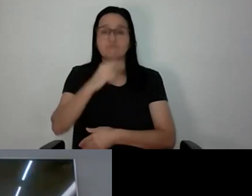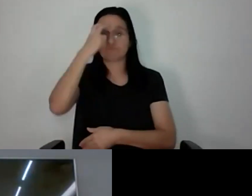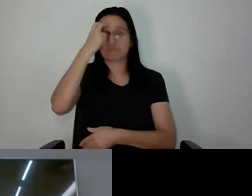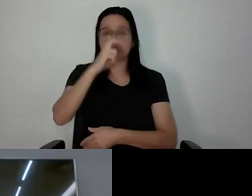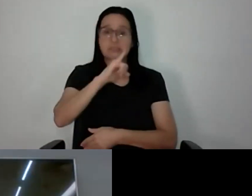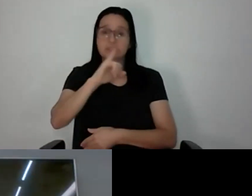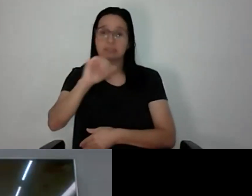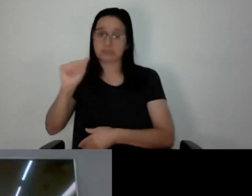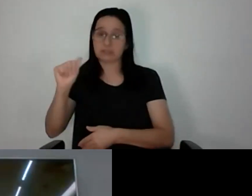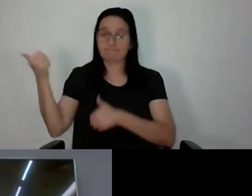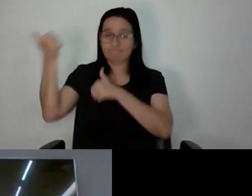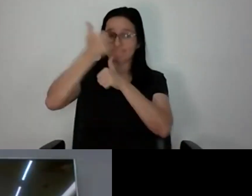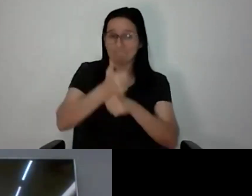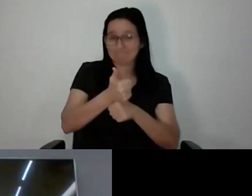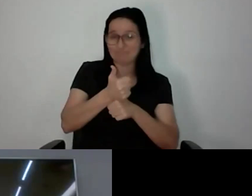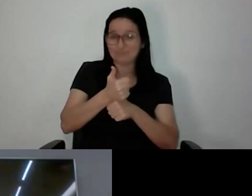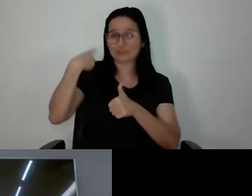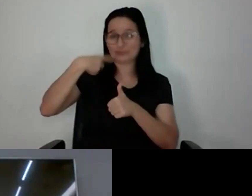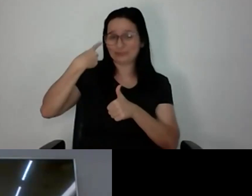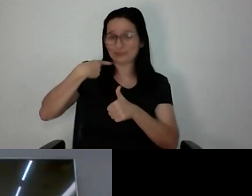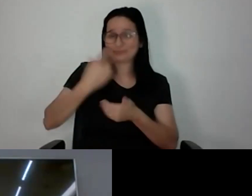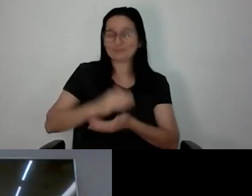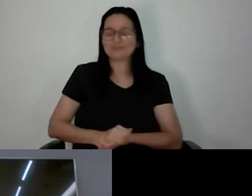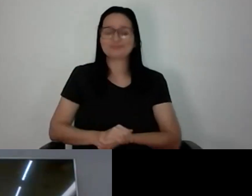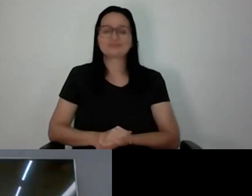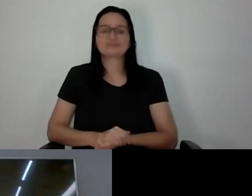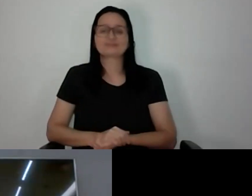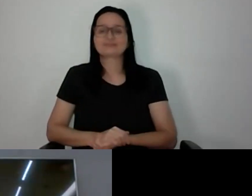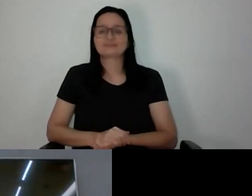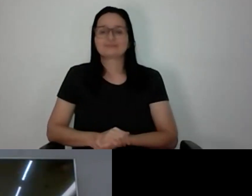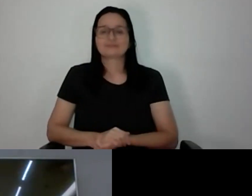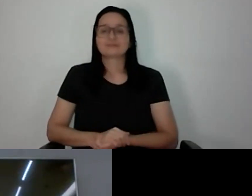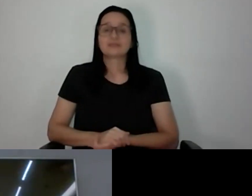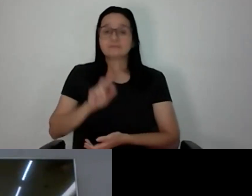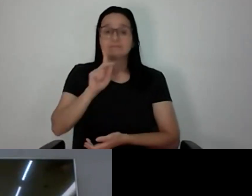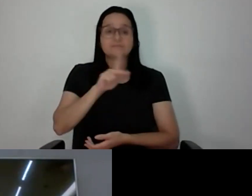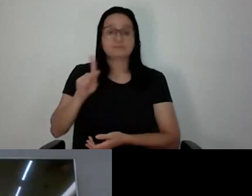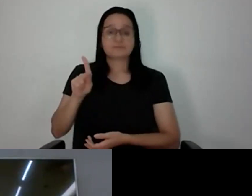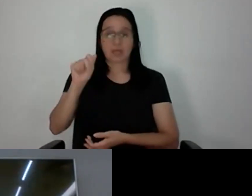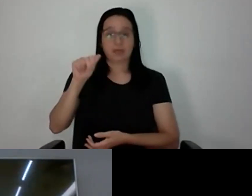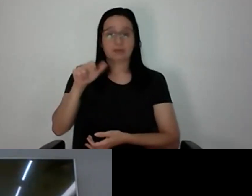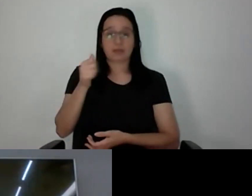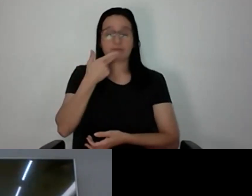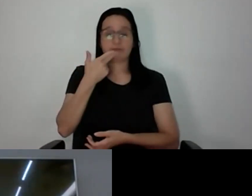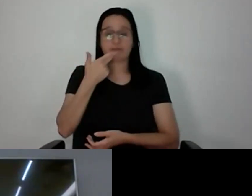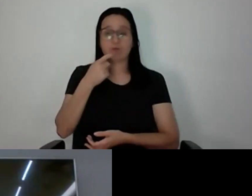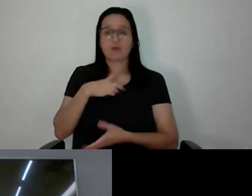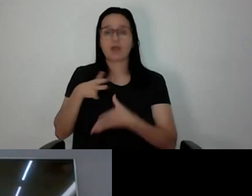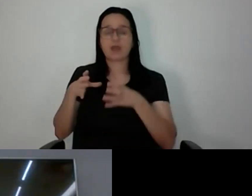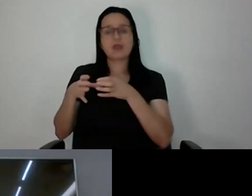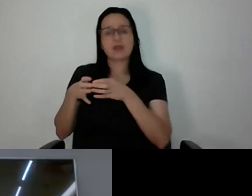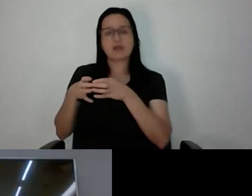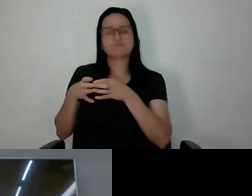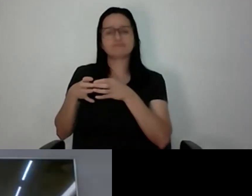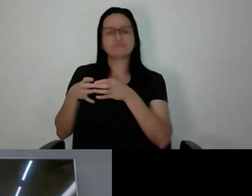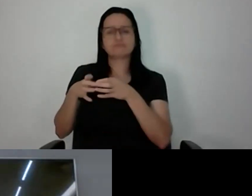vai substituir o advogado. O que, que é isso que a professora Ana comentou? Eu participei do Global Legal Hackathon. Ele é